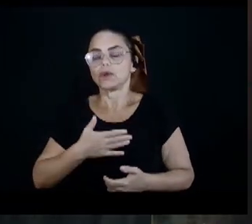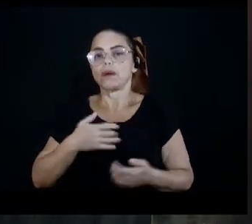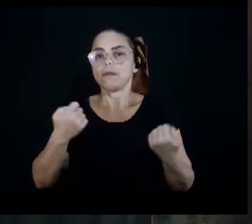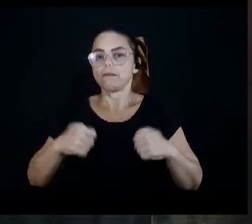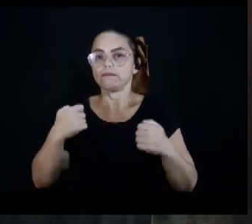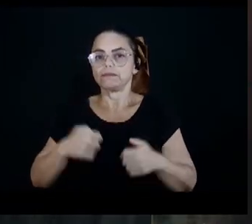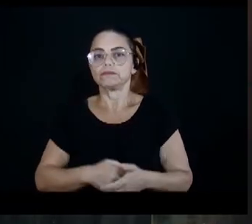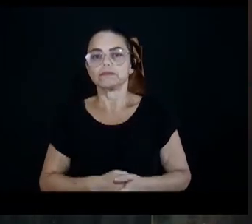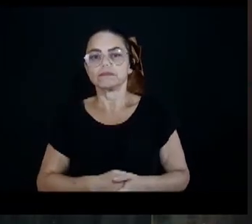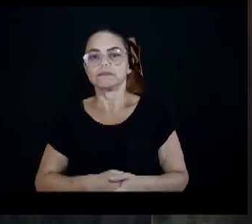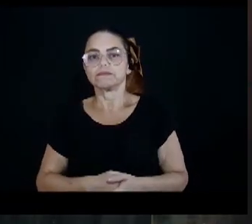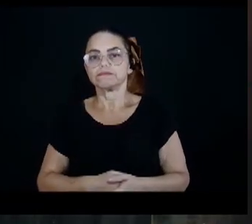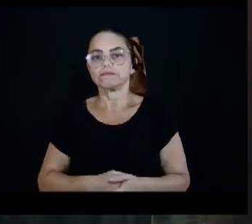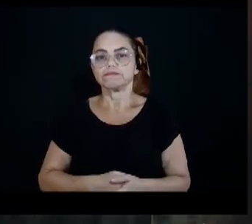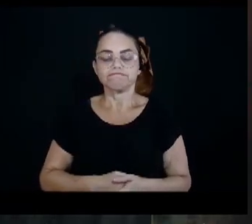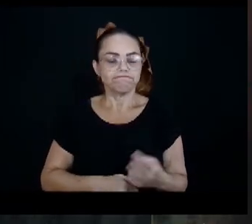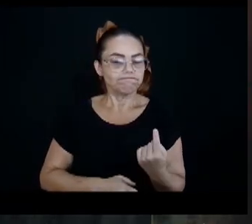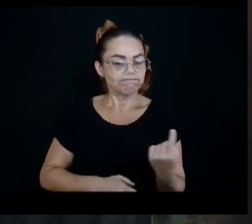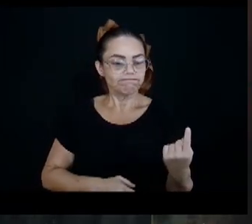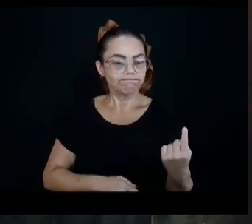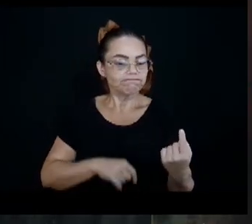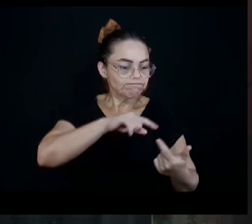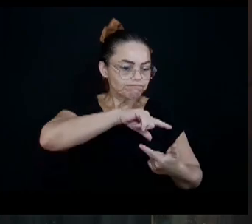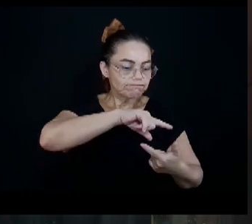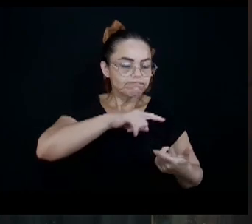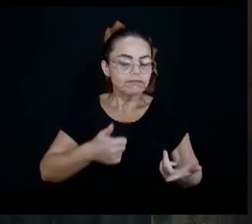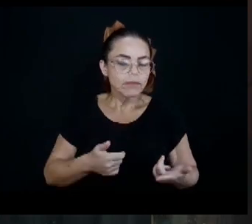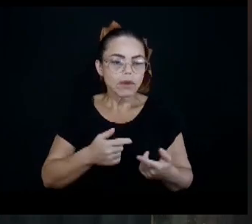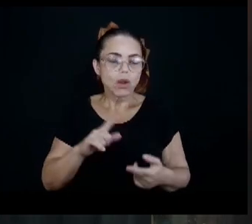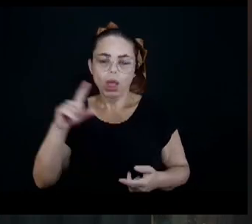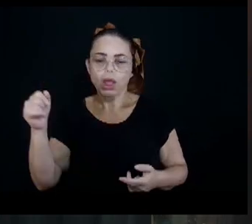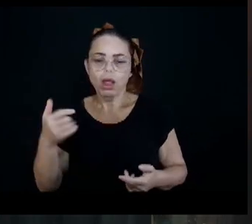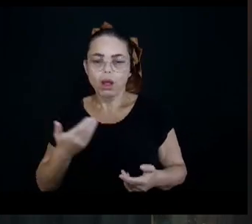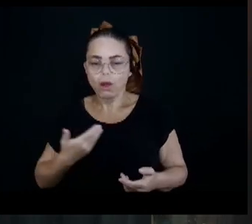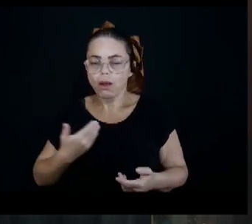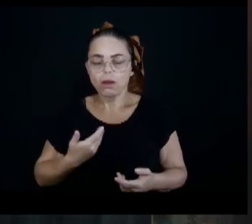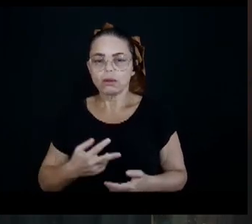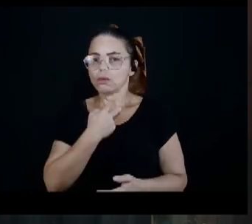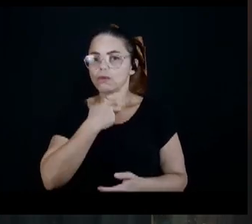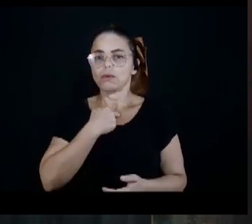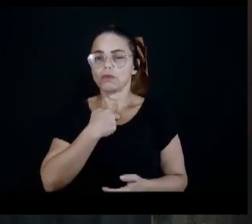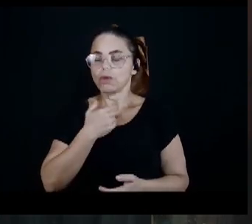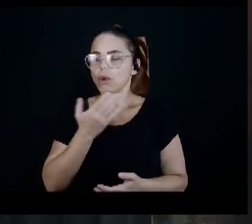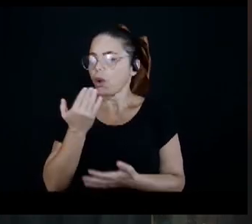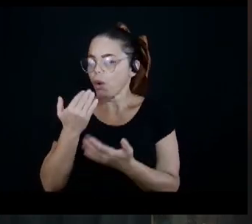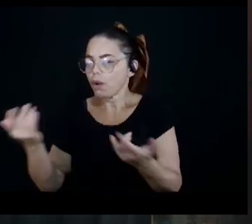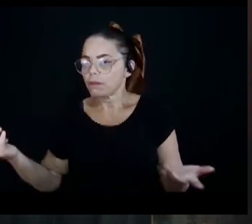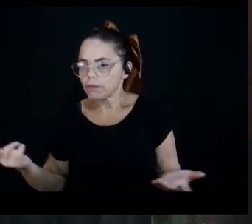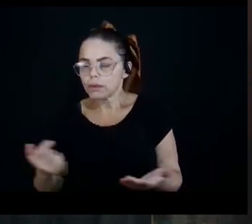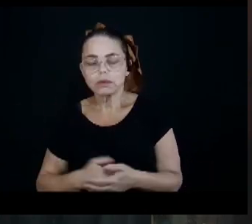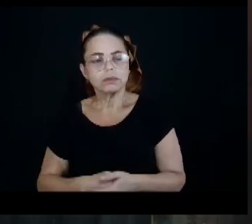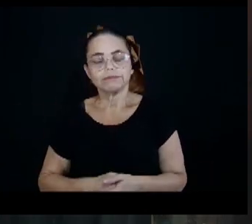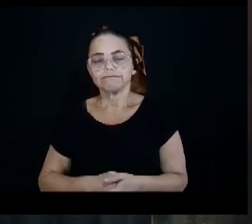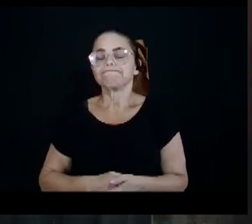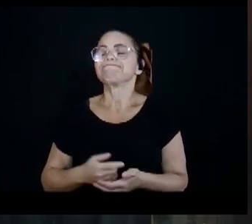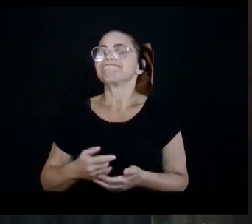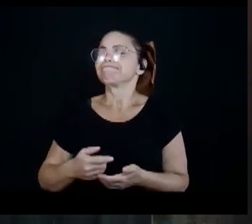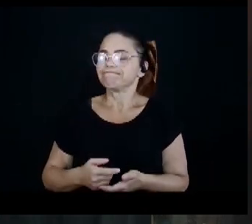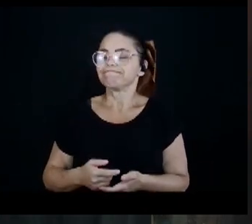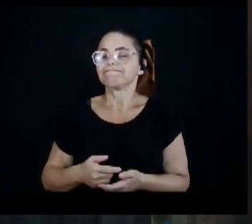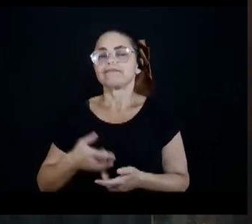pessoa se vê assim, para que eu vou sair com os amigos? Eu não vou poder o que eles estão comer, o que eles estão comendo? Exato. Eu não vou beber o que eles estão